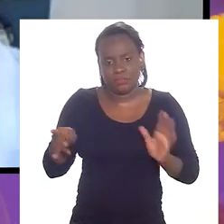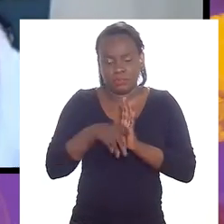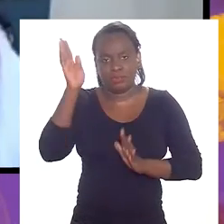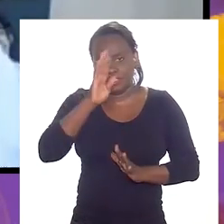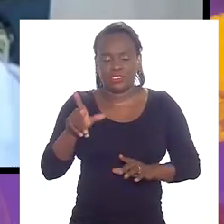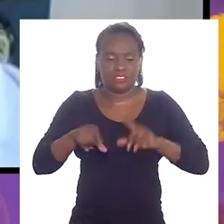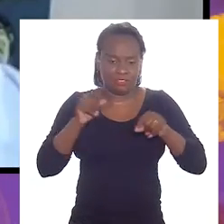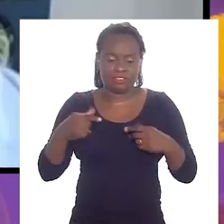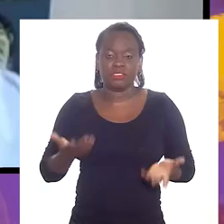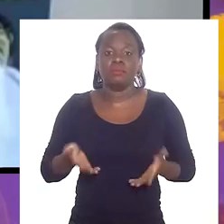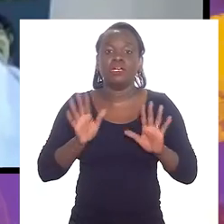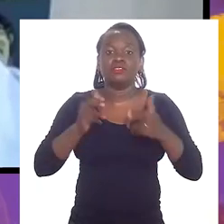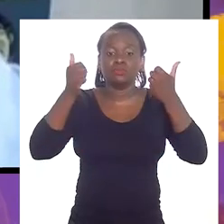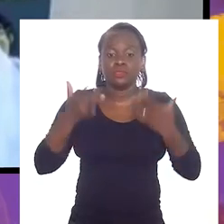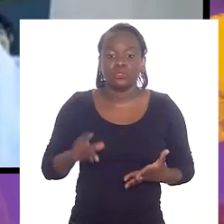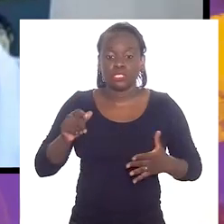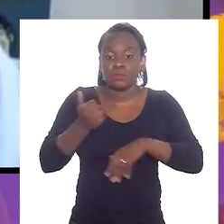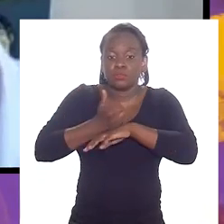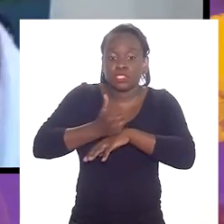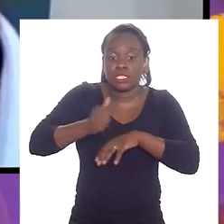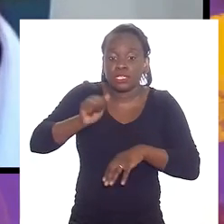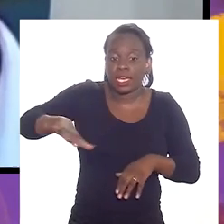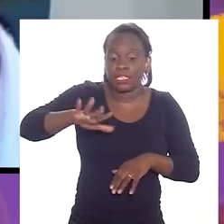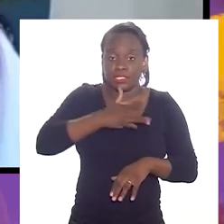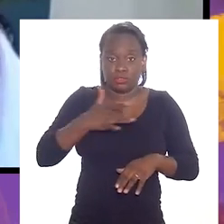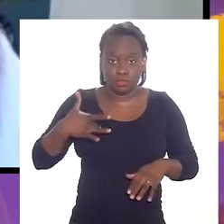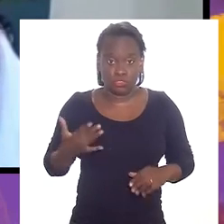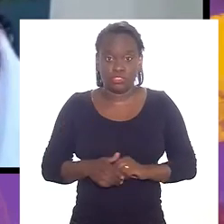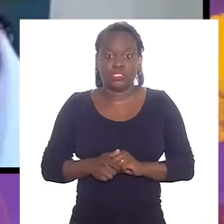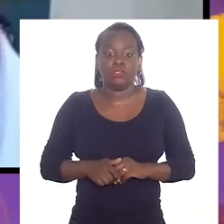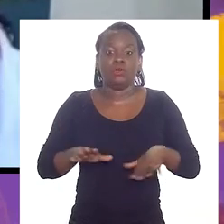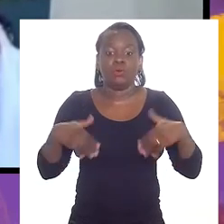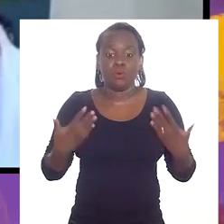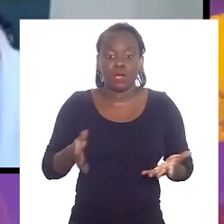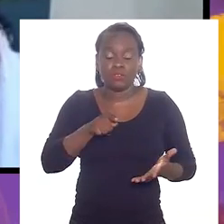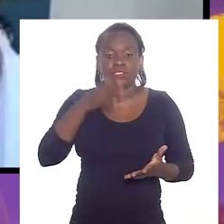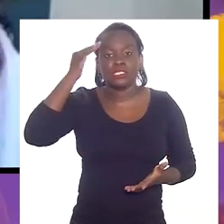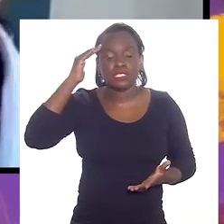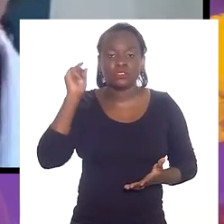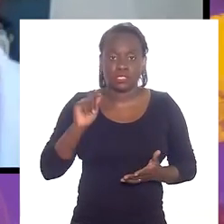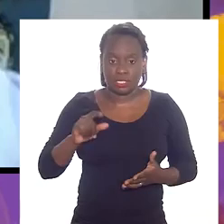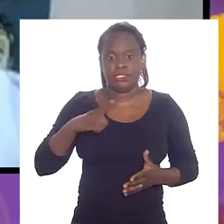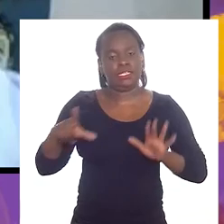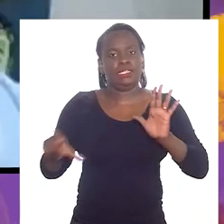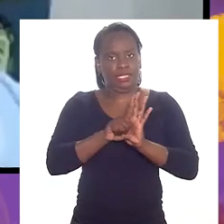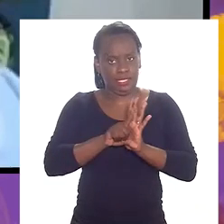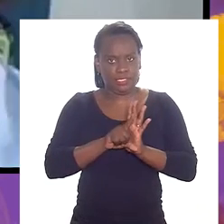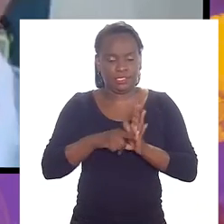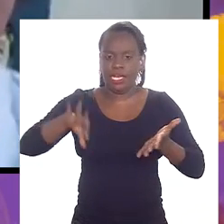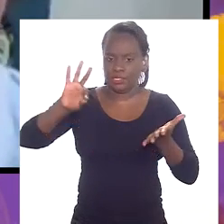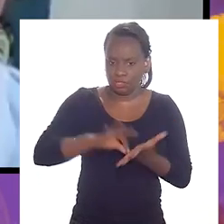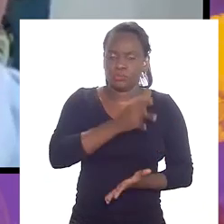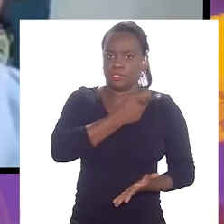Claro da nossa seleção brasileira mas eu digo como profissional da saúde é qual é o seu entendimento temos uma lei